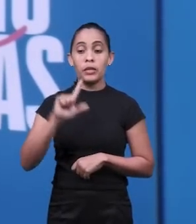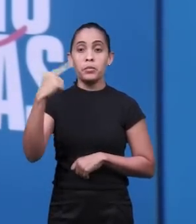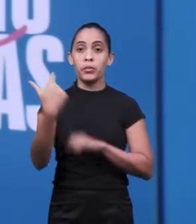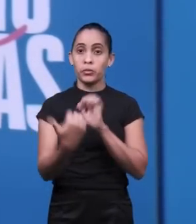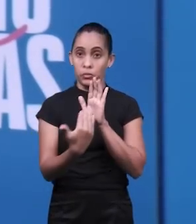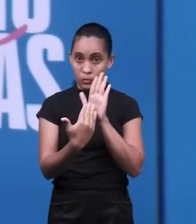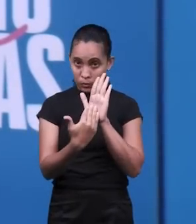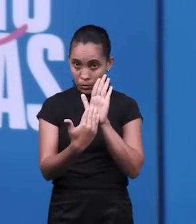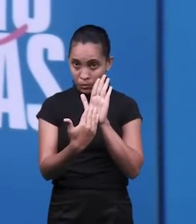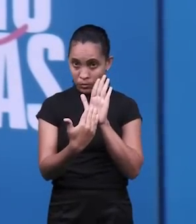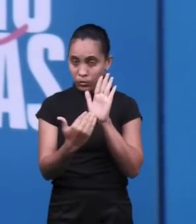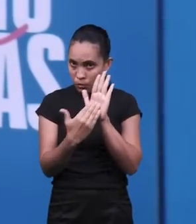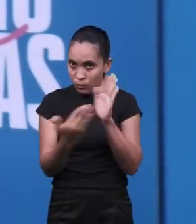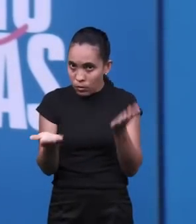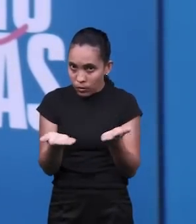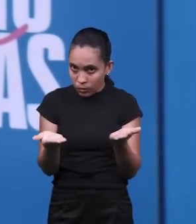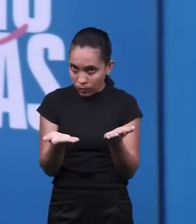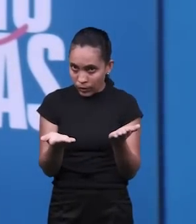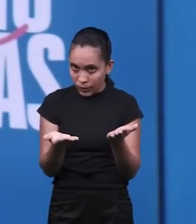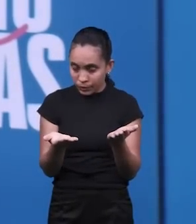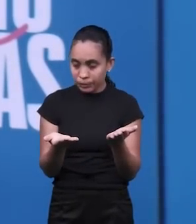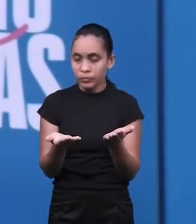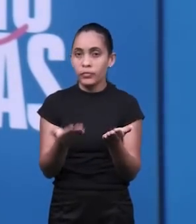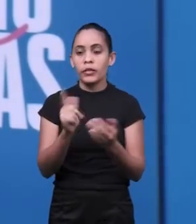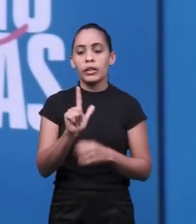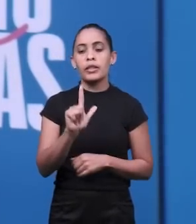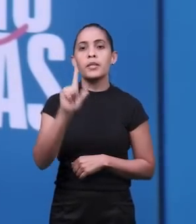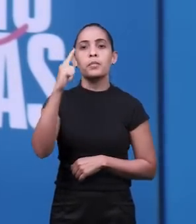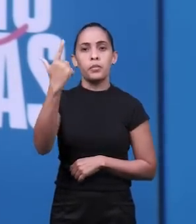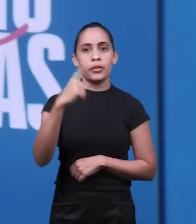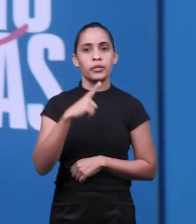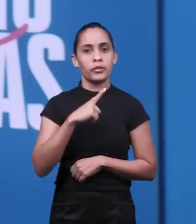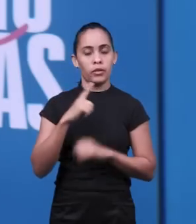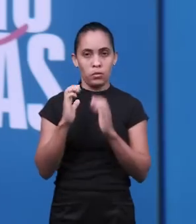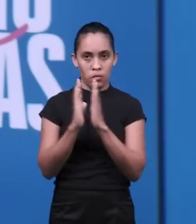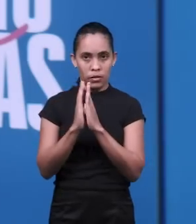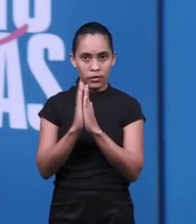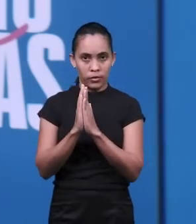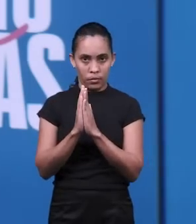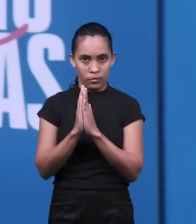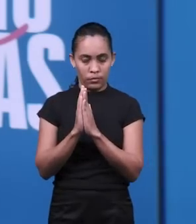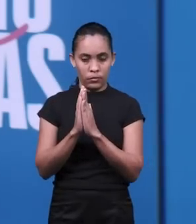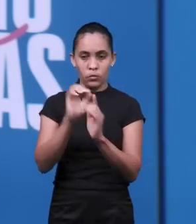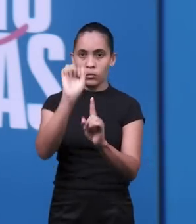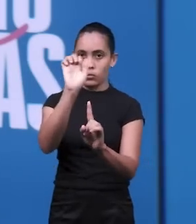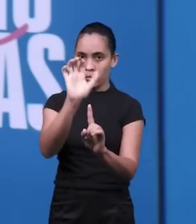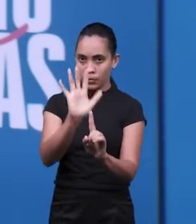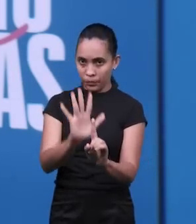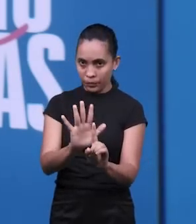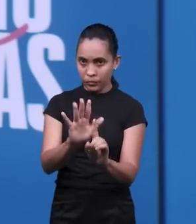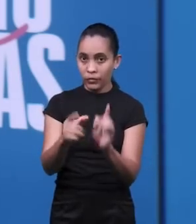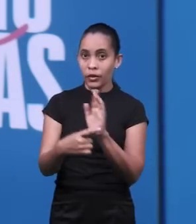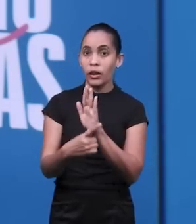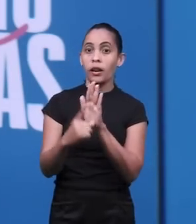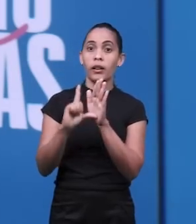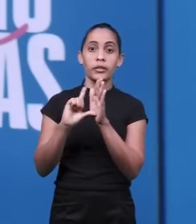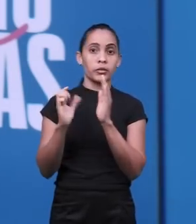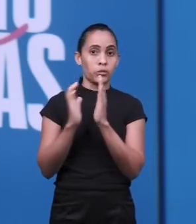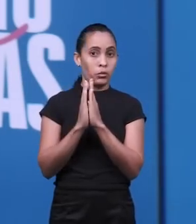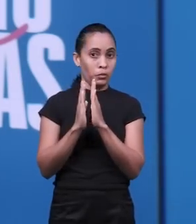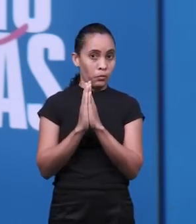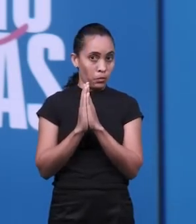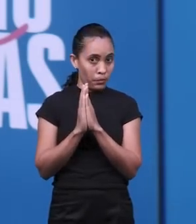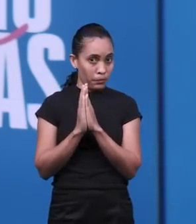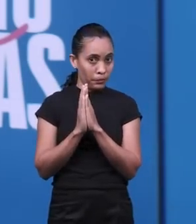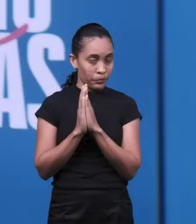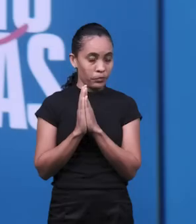nós vamos cantar um louvor agora. Nós vamos ouvir um louvor, depois vai vir a oração por todos vocês. E antes do louvor inicial, eu queria